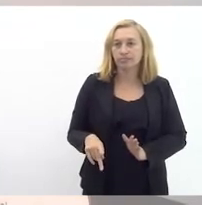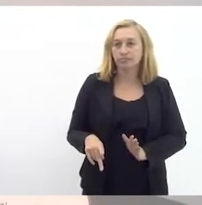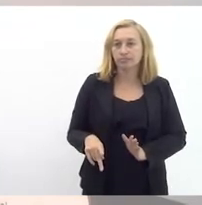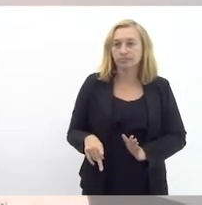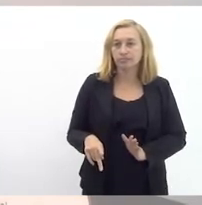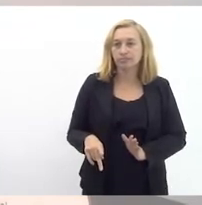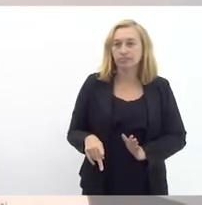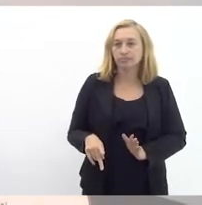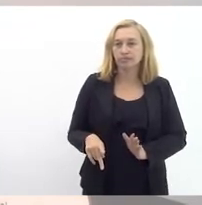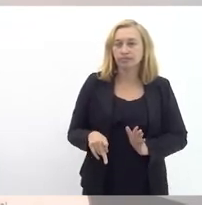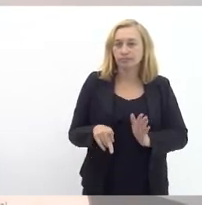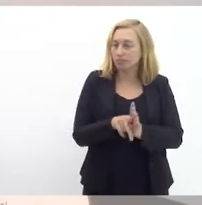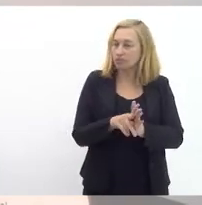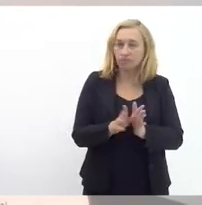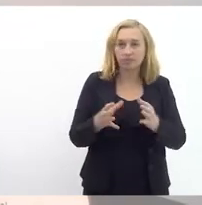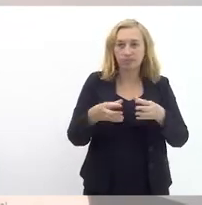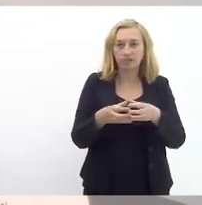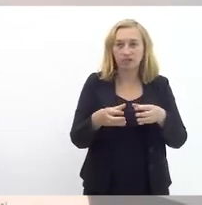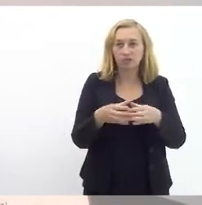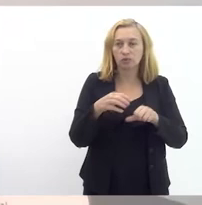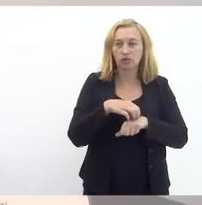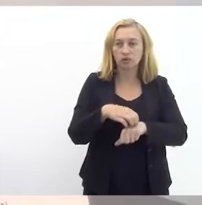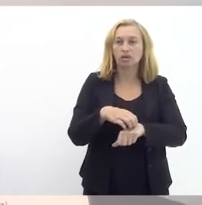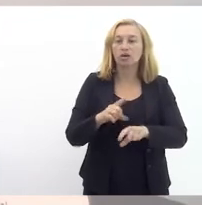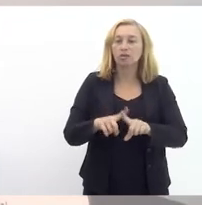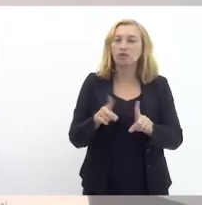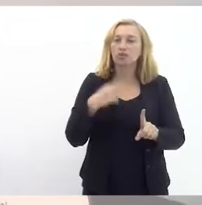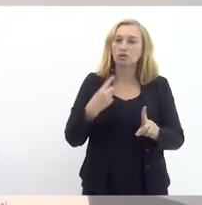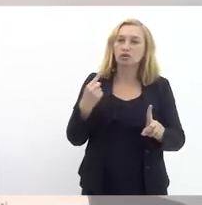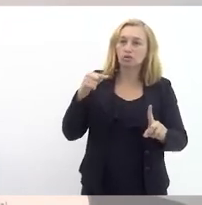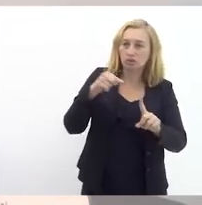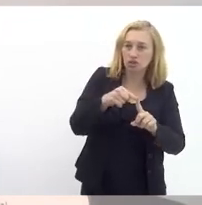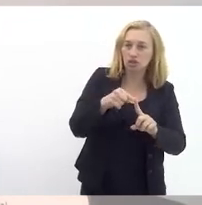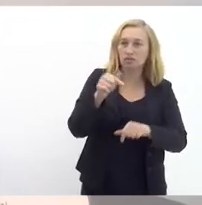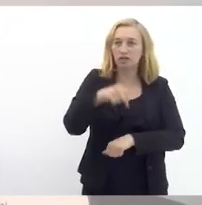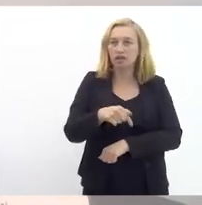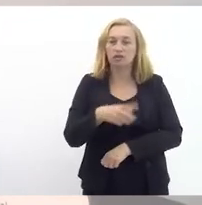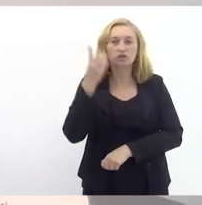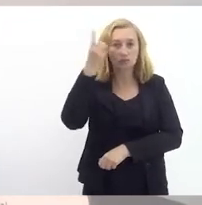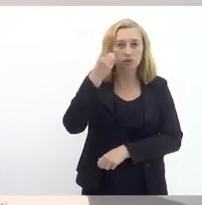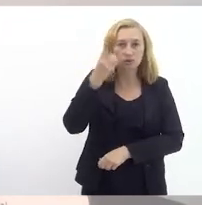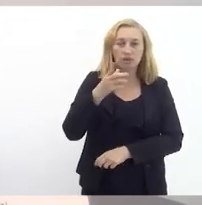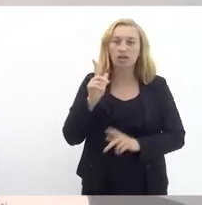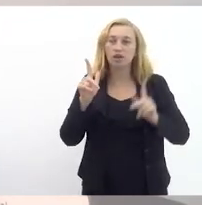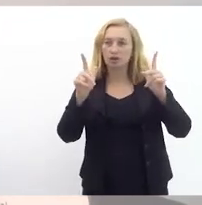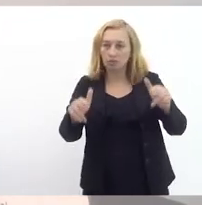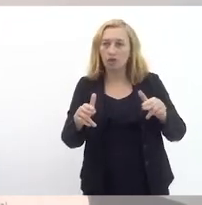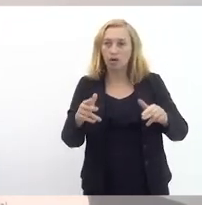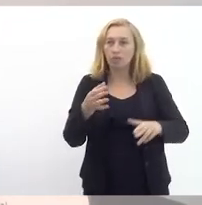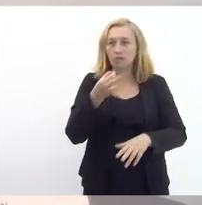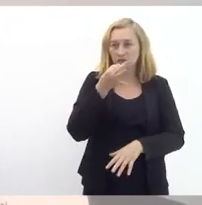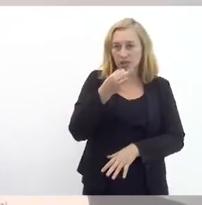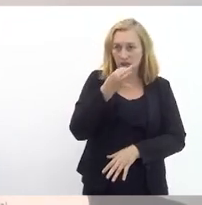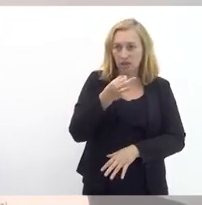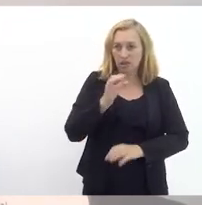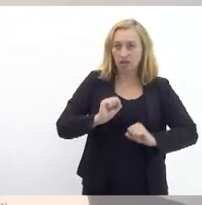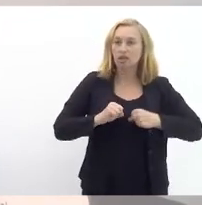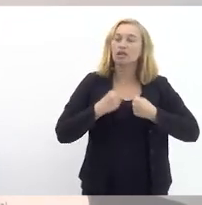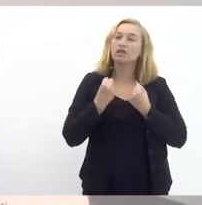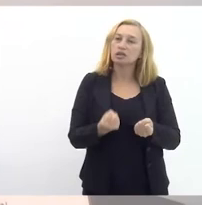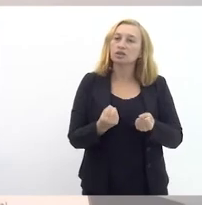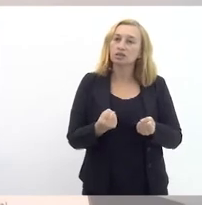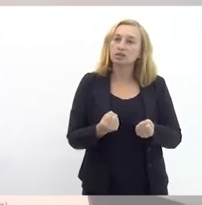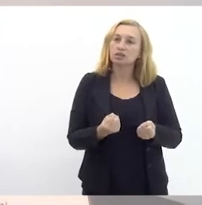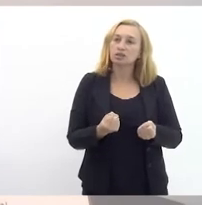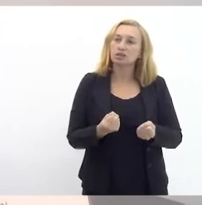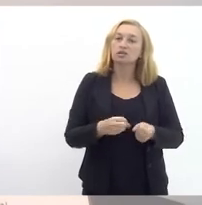dos membros. Mas nosso objetivo aqui, os parlamentares, têm a mesma questão, presidente, de defender